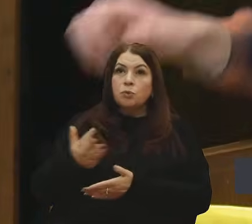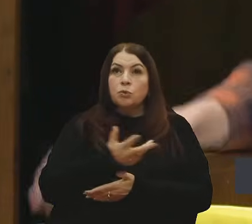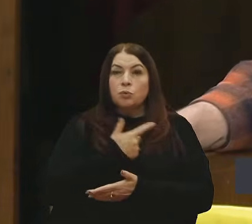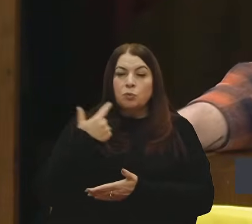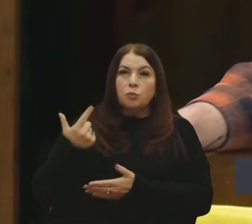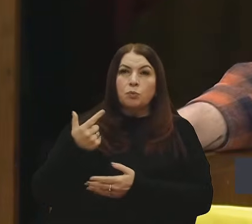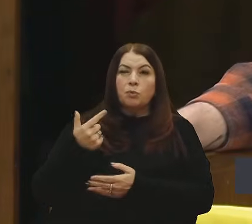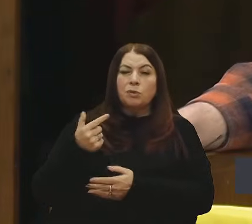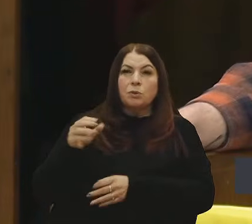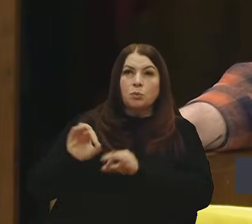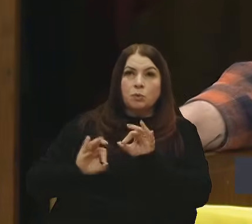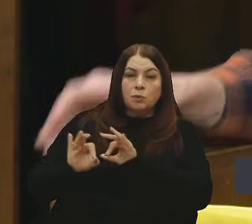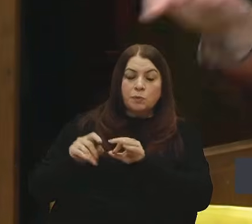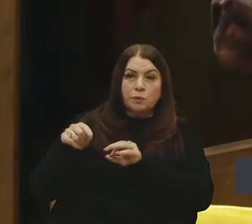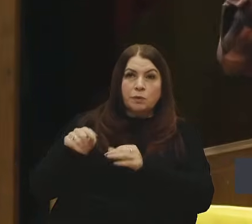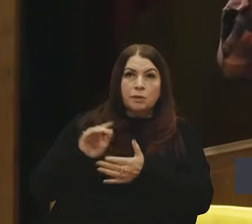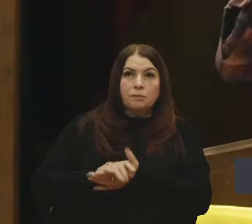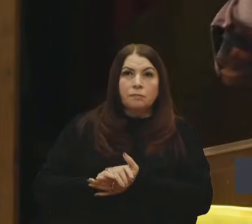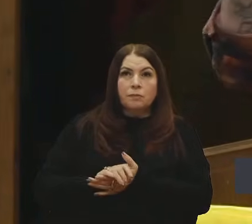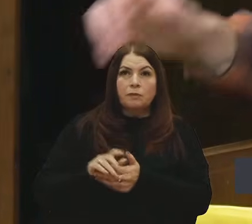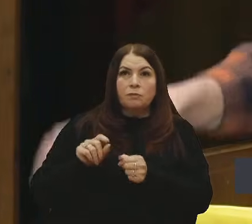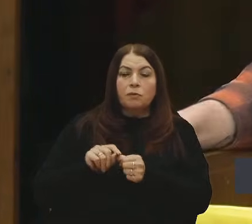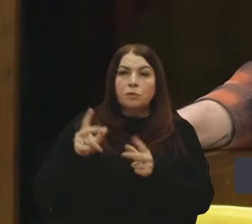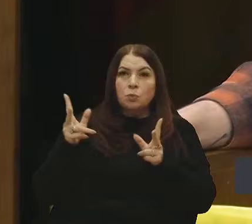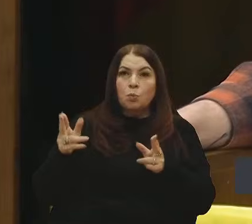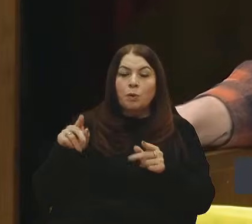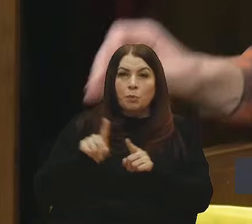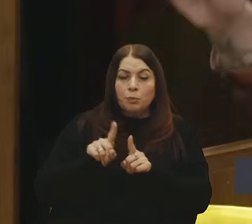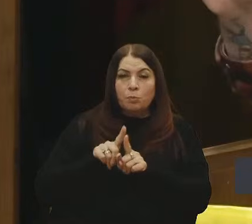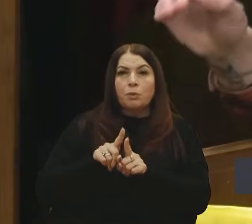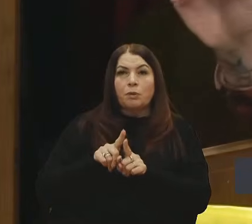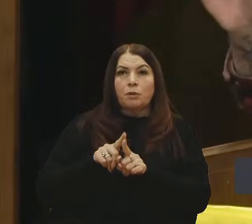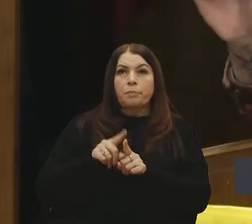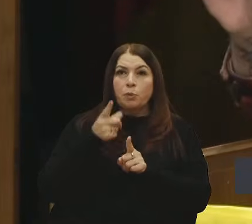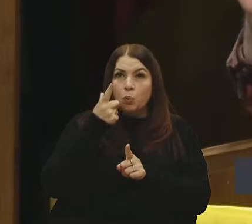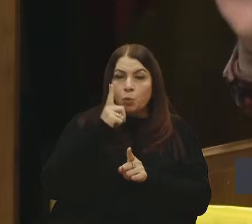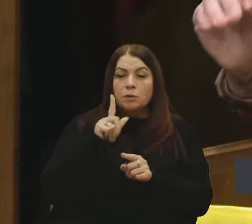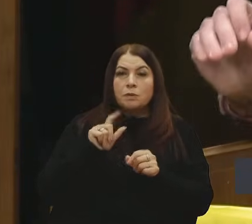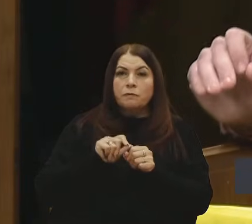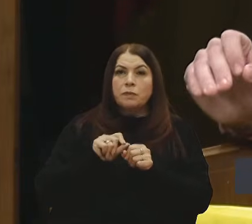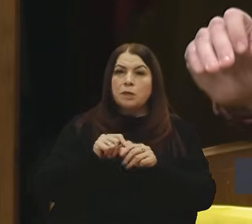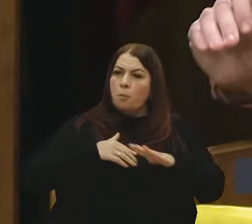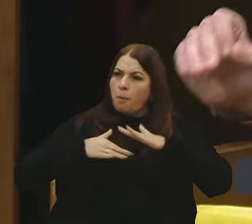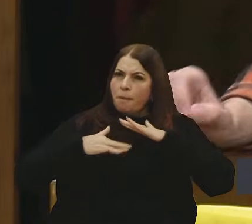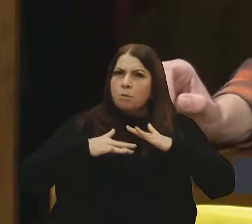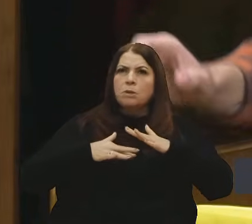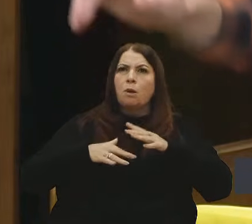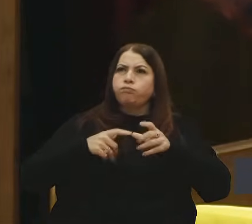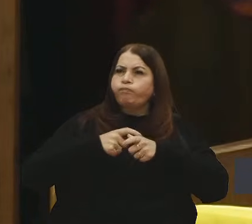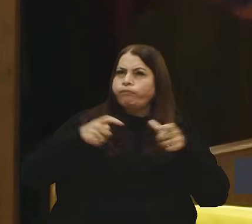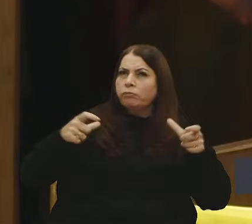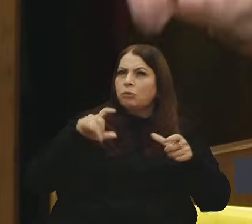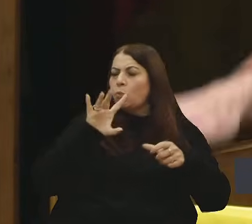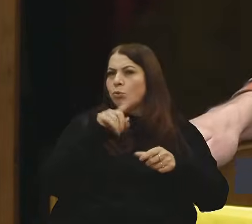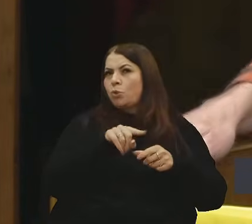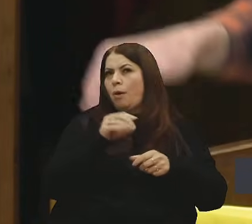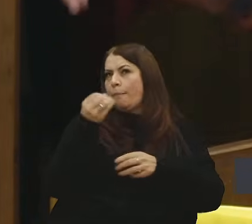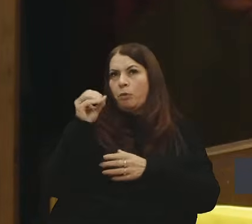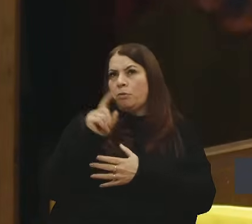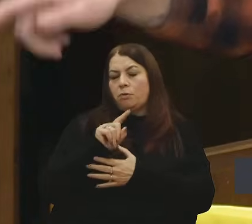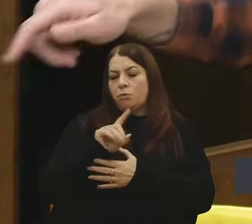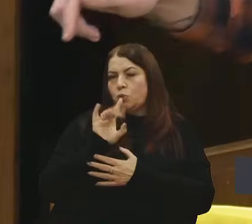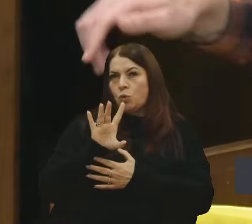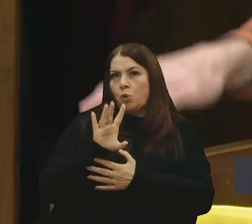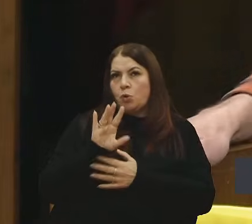outras organizações que estão aqui façam a mesma coisa também, para que a gente consiga fazer uma mobilização gigante, não apenas em Porto Alegre, não